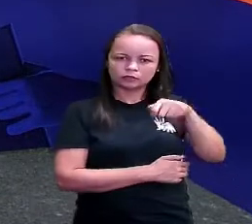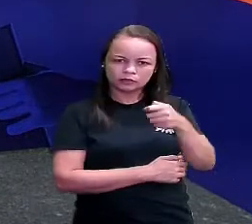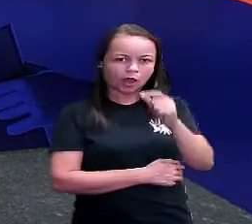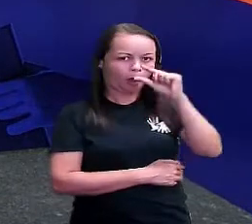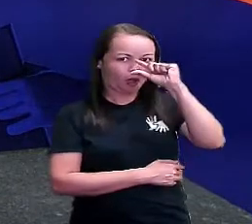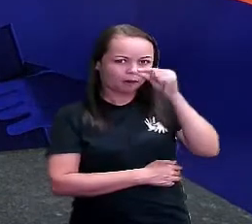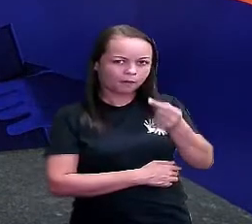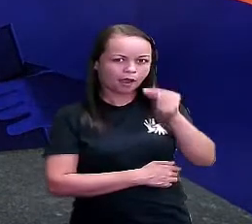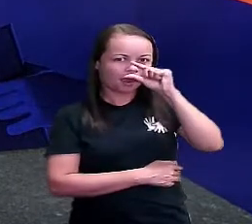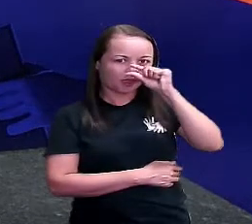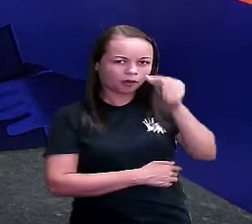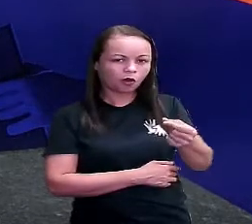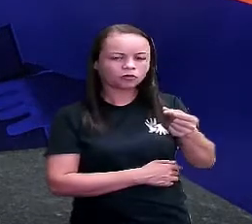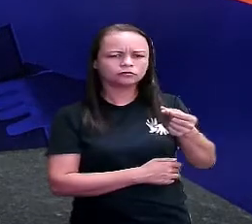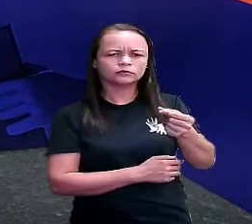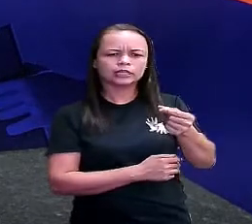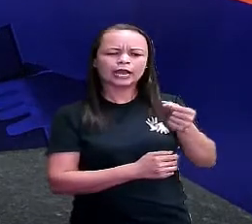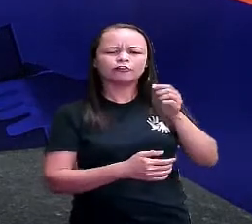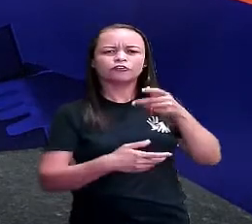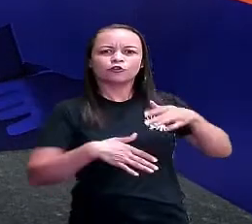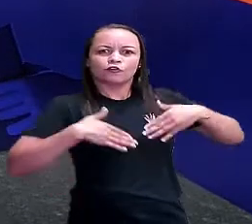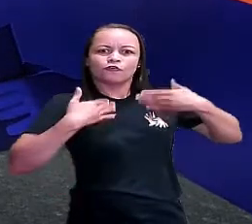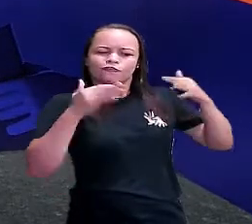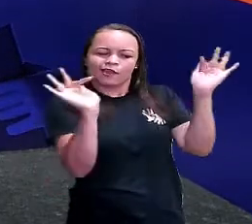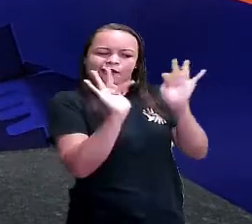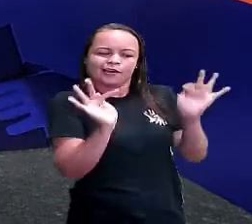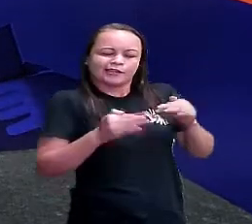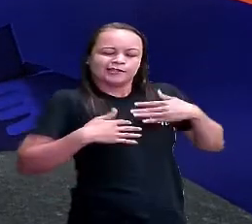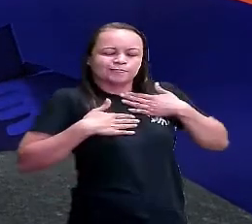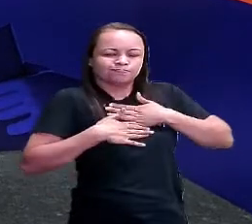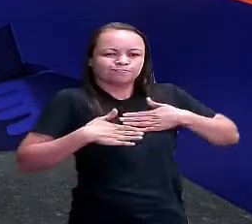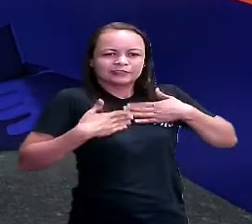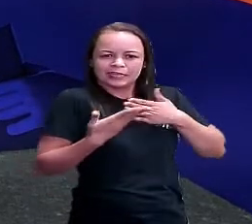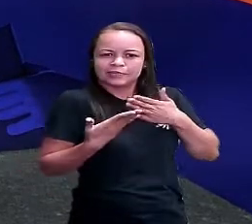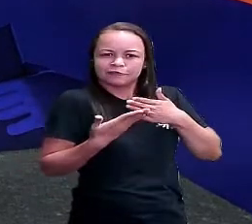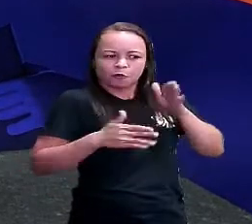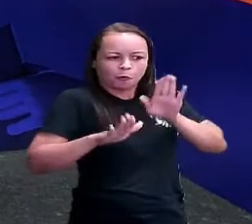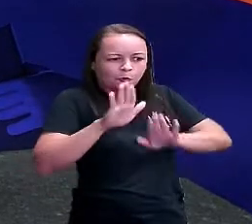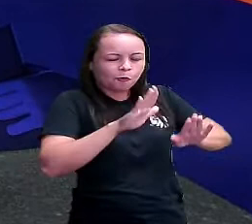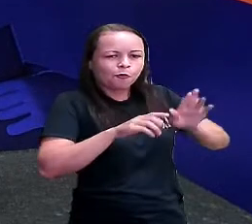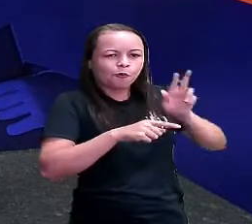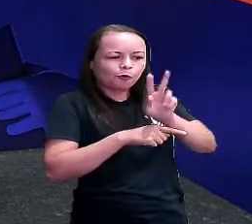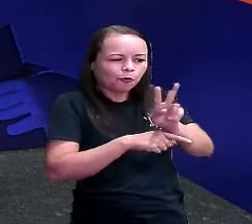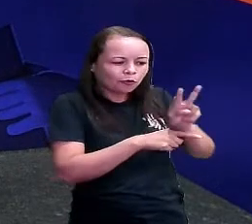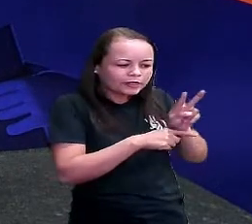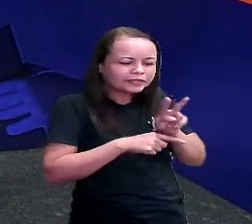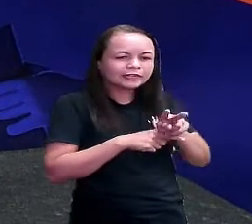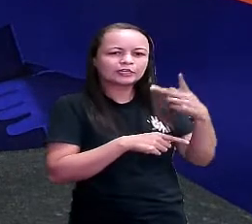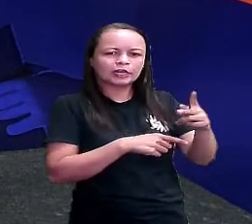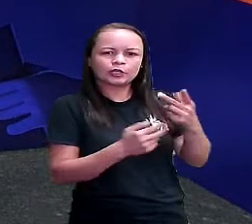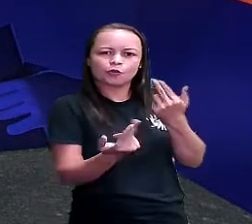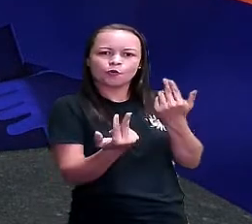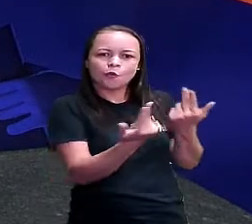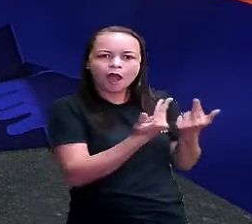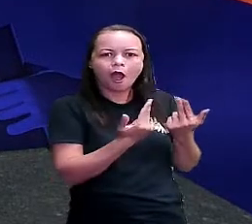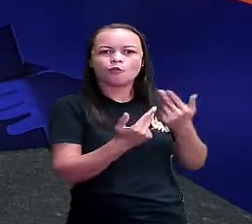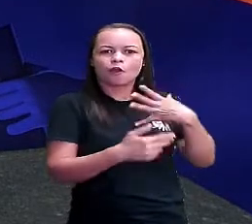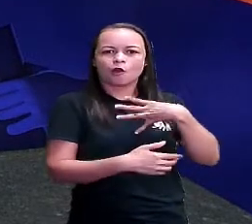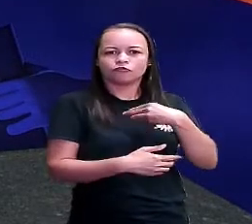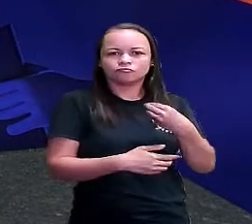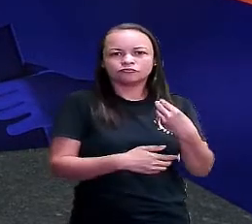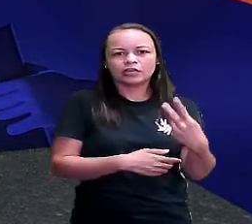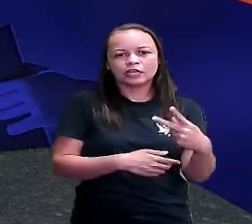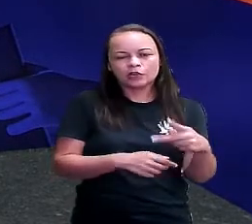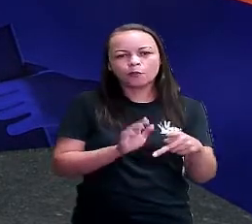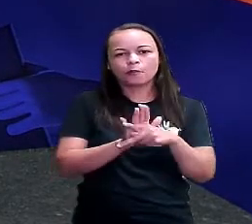como se fosse o próprio filho. E os filhos a gente cuida da melhor maneira, né? Então, Gepeto não